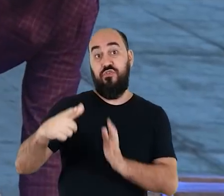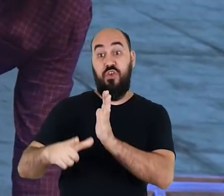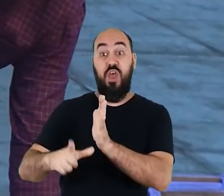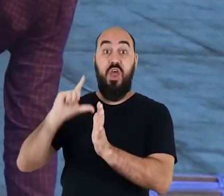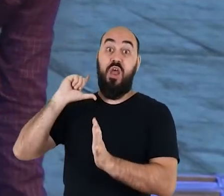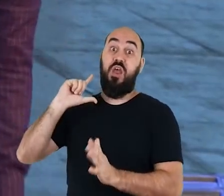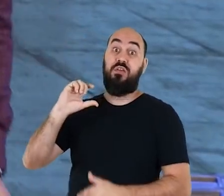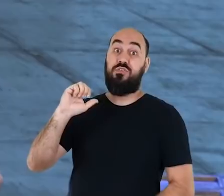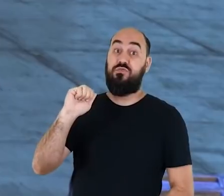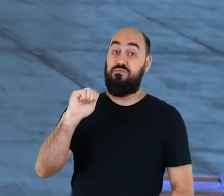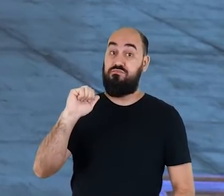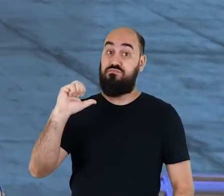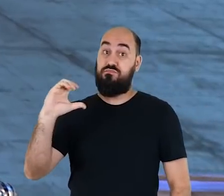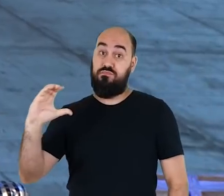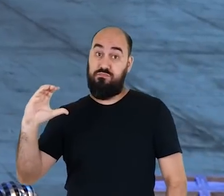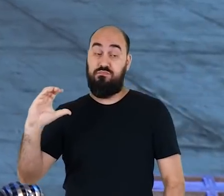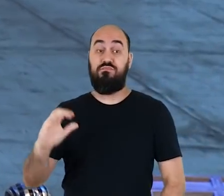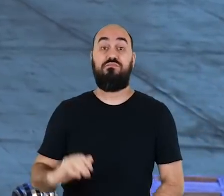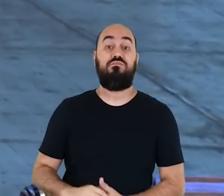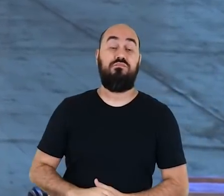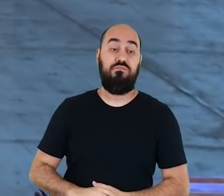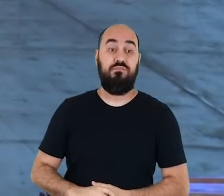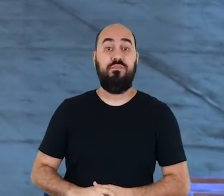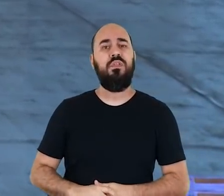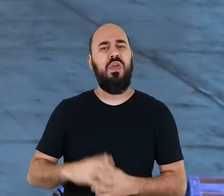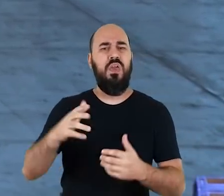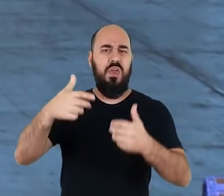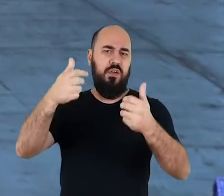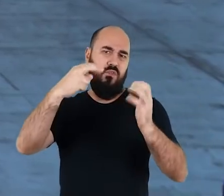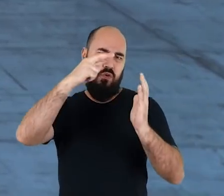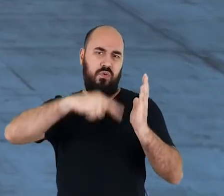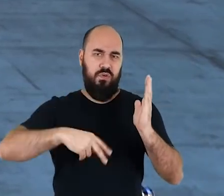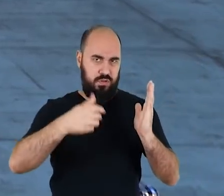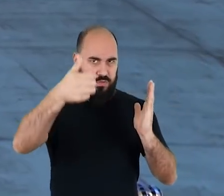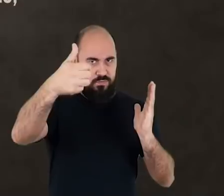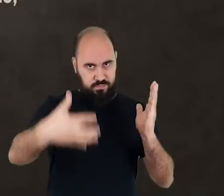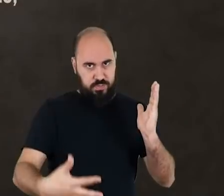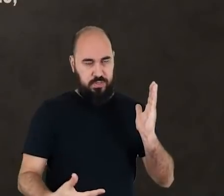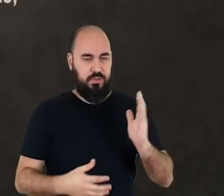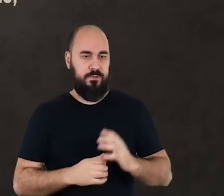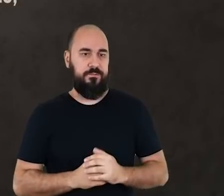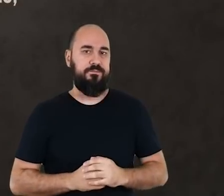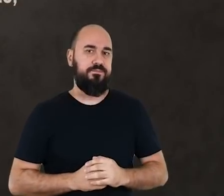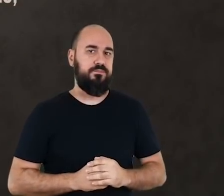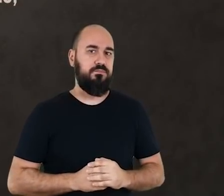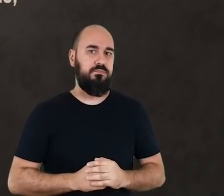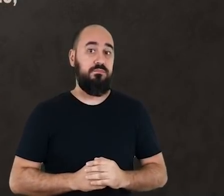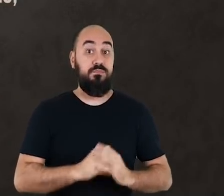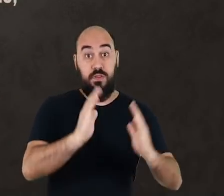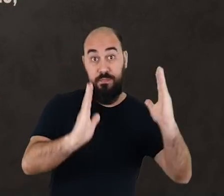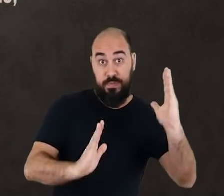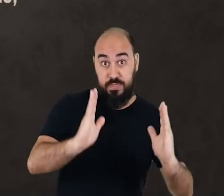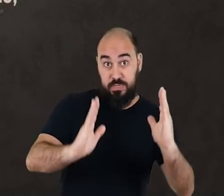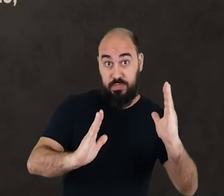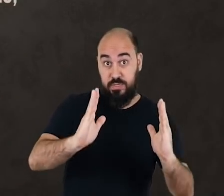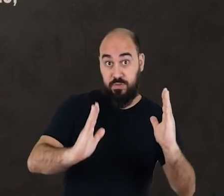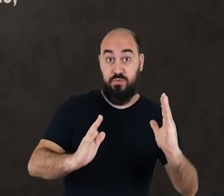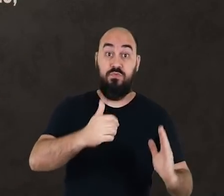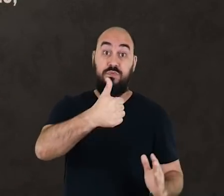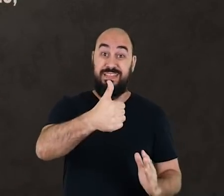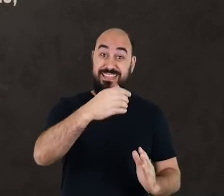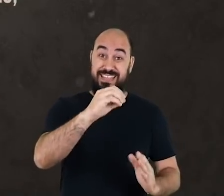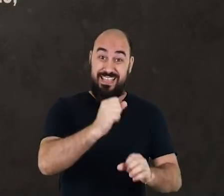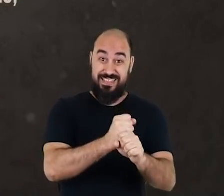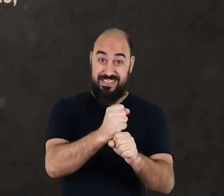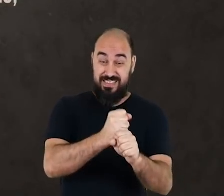inclusive proferida pelo profeta Ezequiel. Eu vou ler para você aqui na Bíblia. Num 10º ano, no primeiro dia do